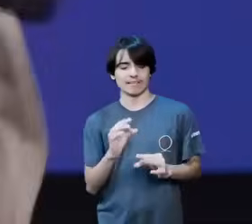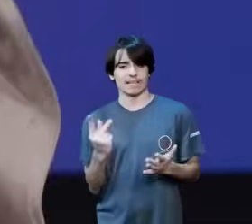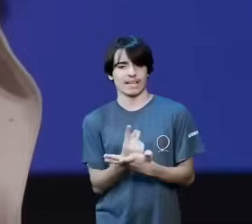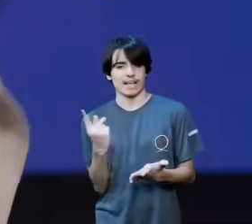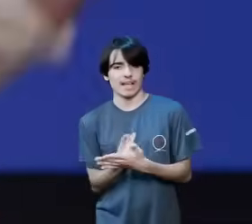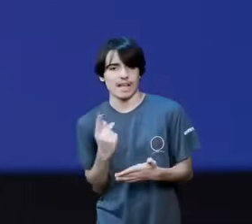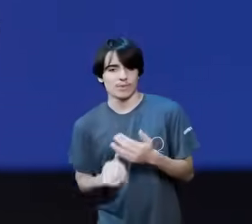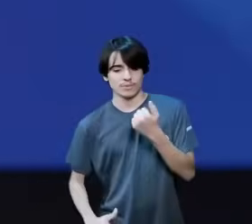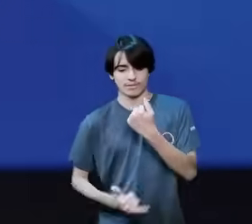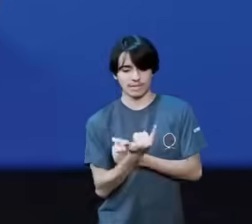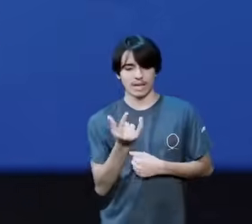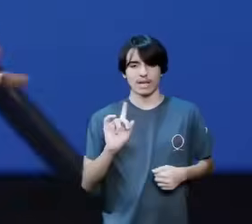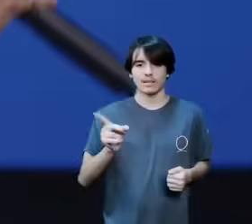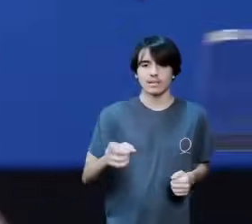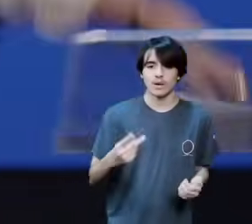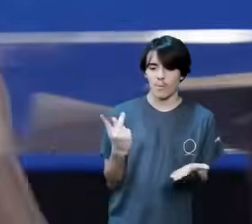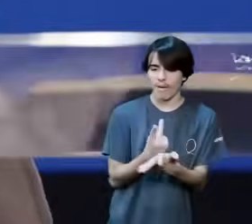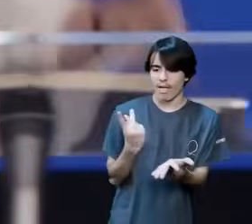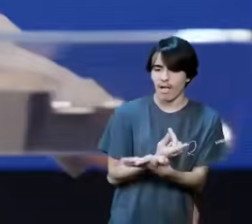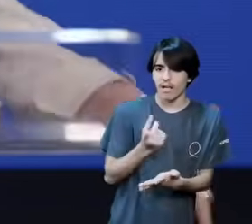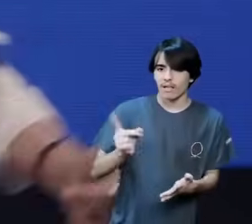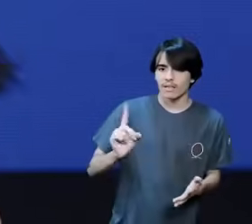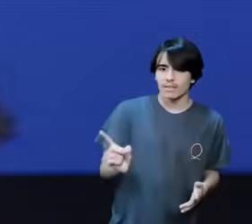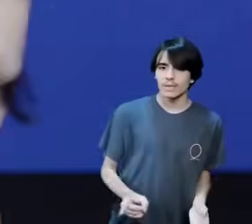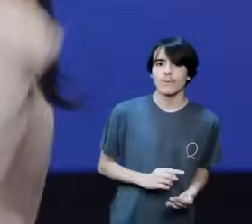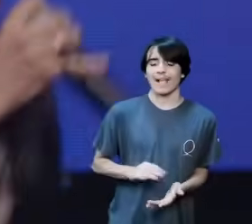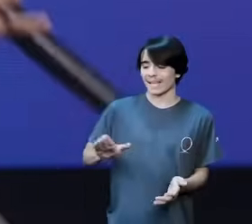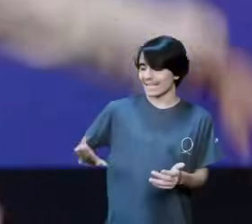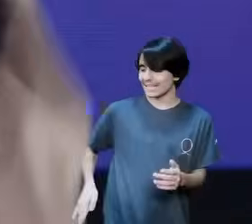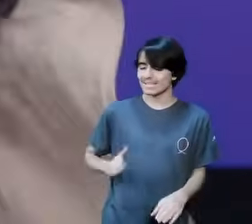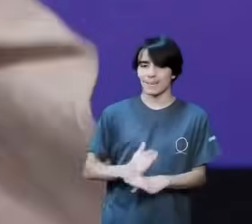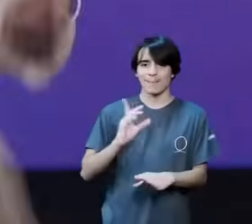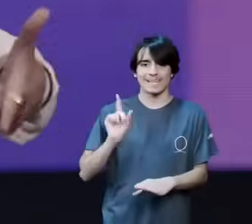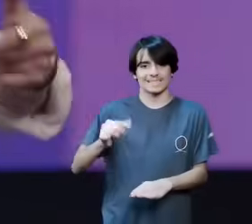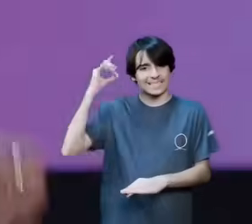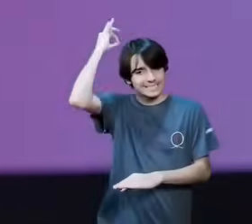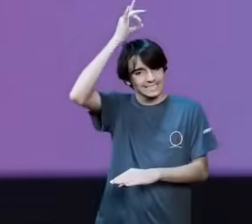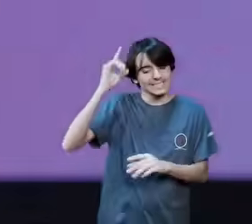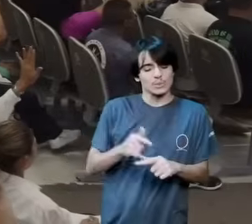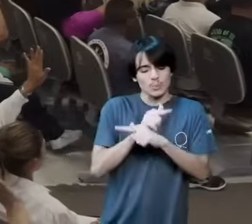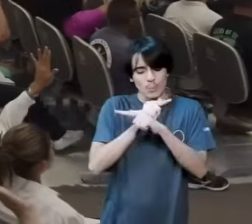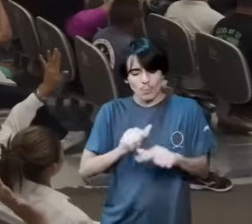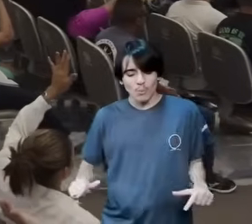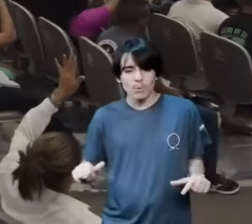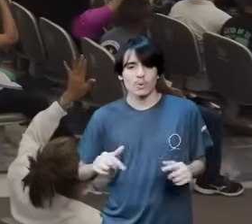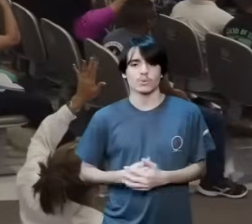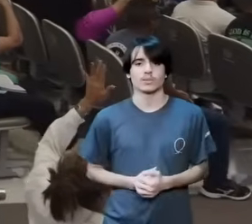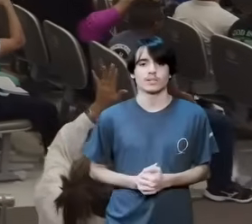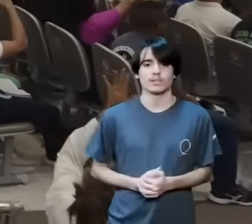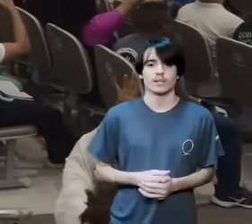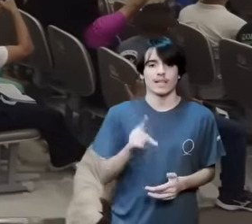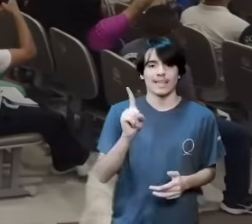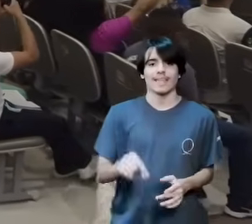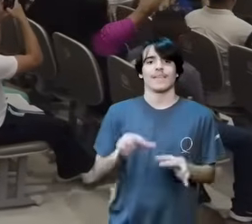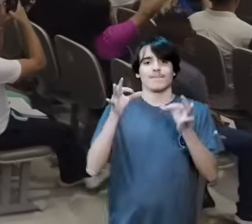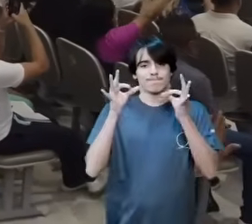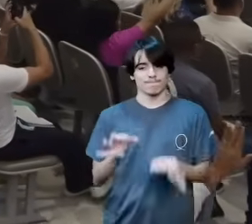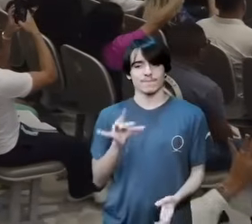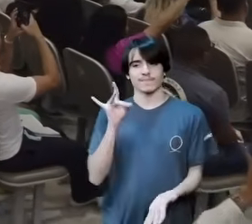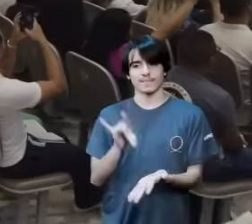É menino, mas não vacila. É menino e é santo. É menino e é puro. É menino e é